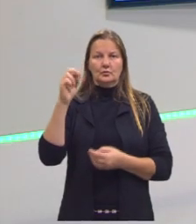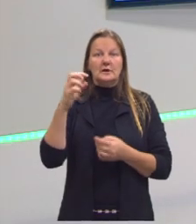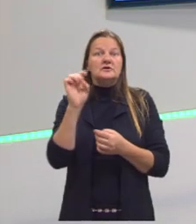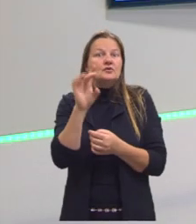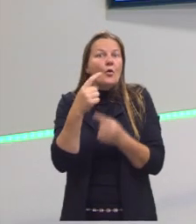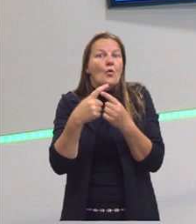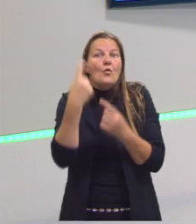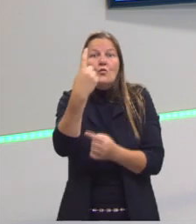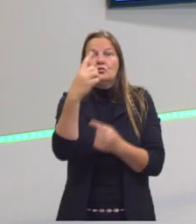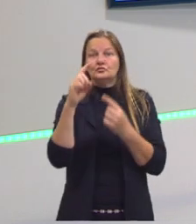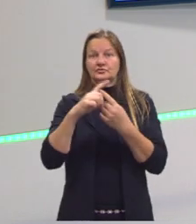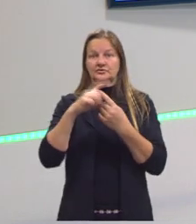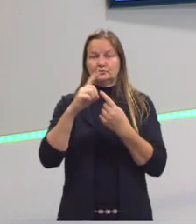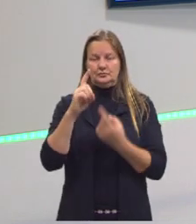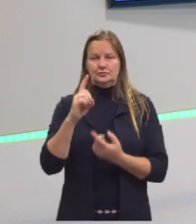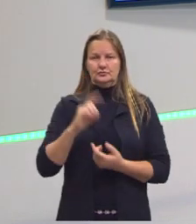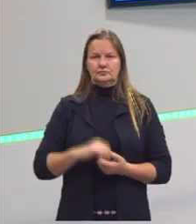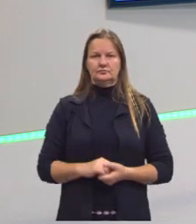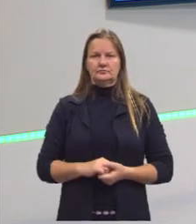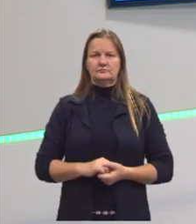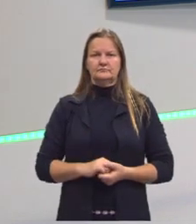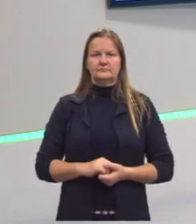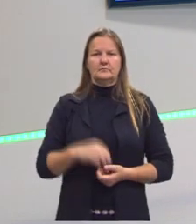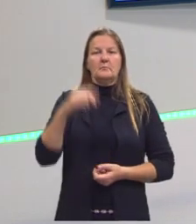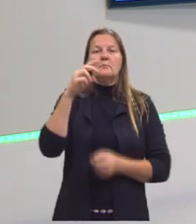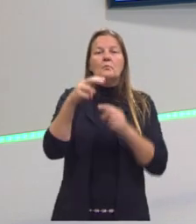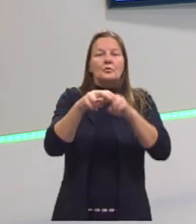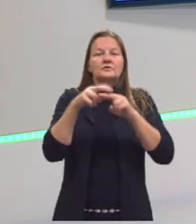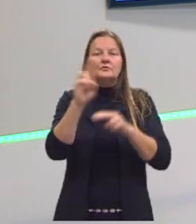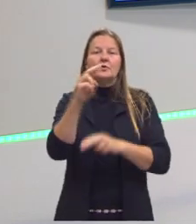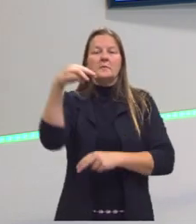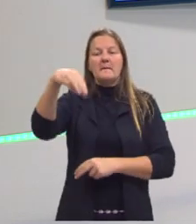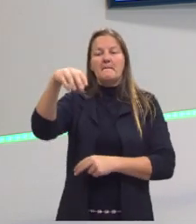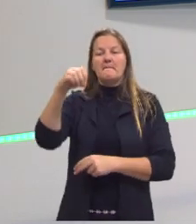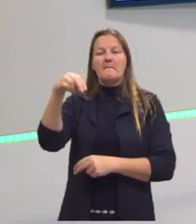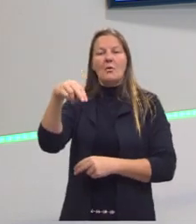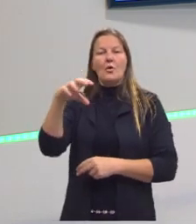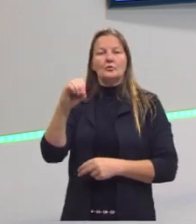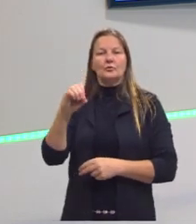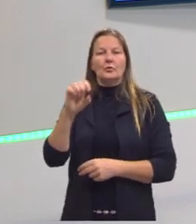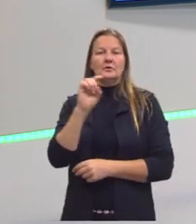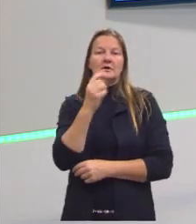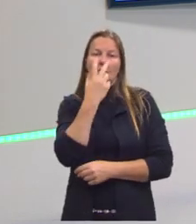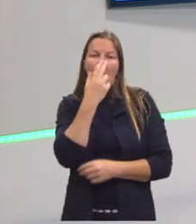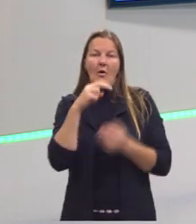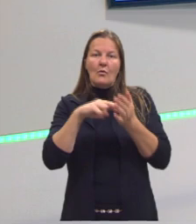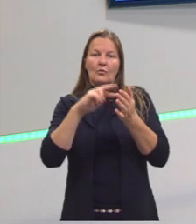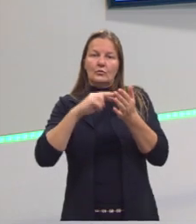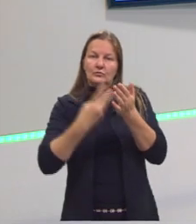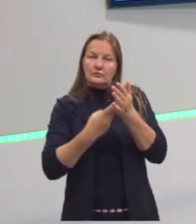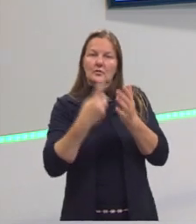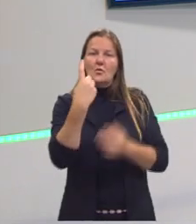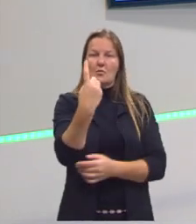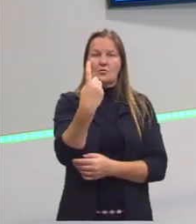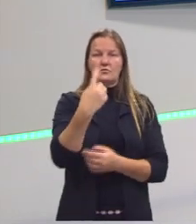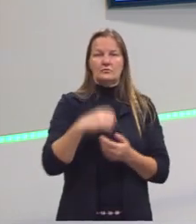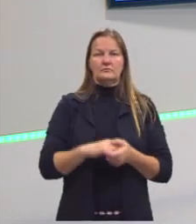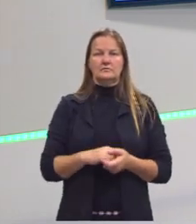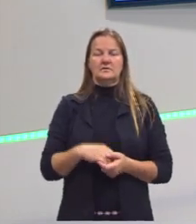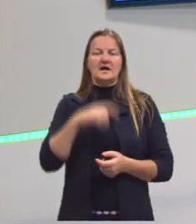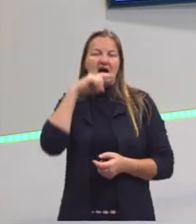a plantação de uma única coisa né o a planta é ou é